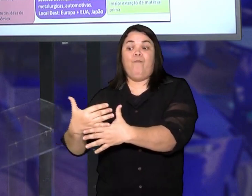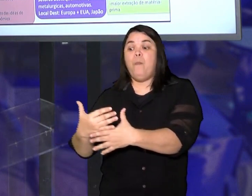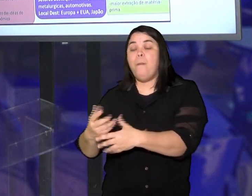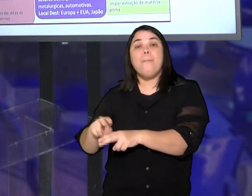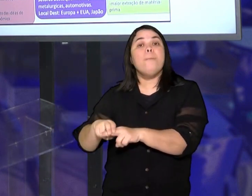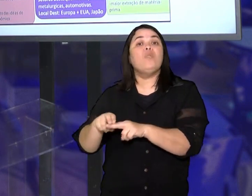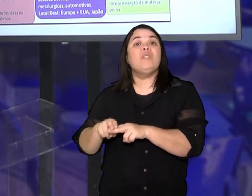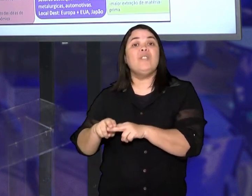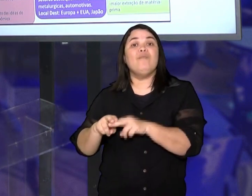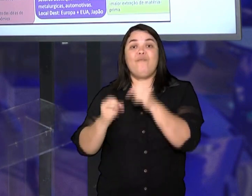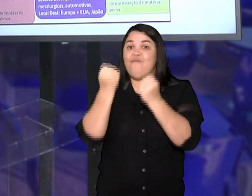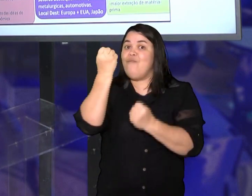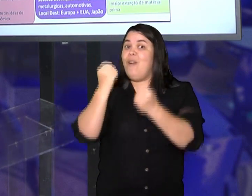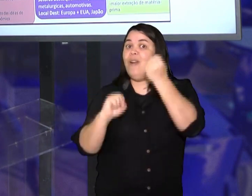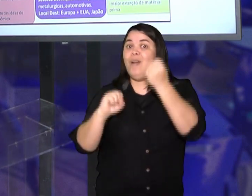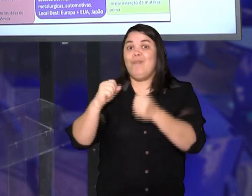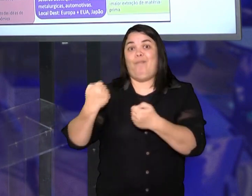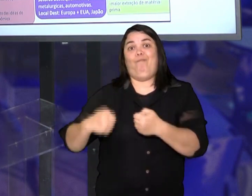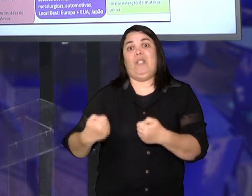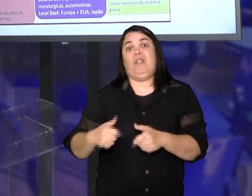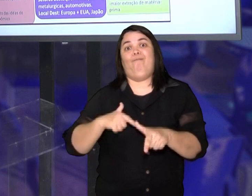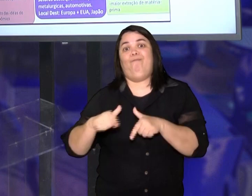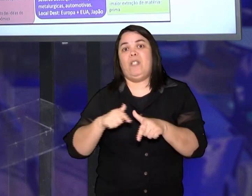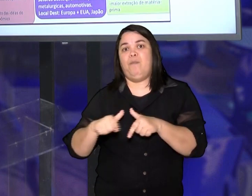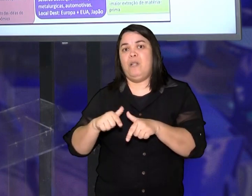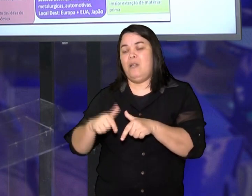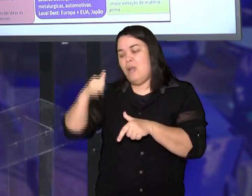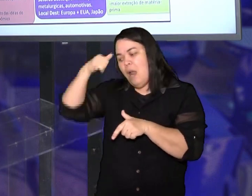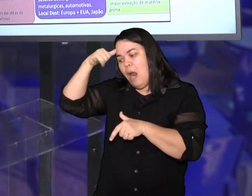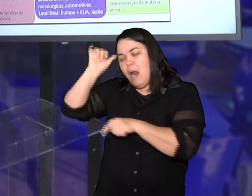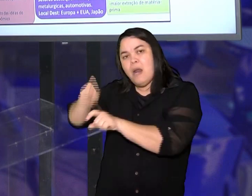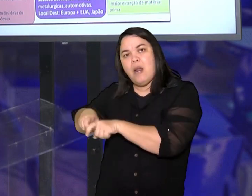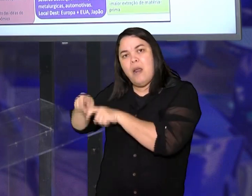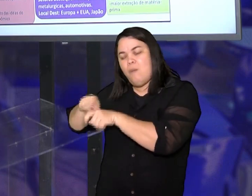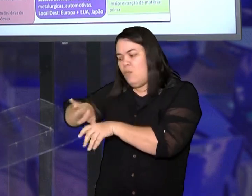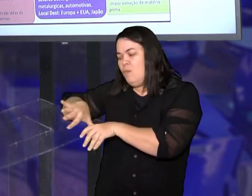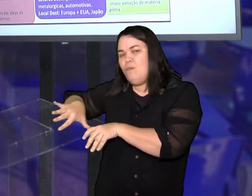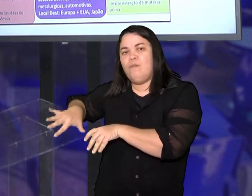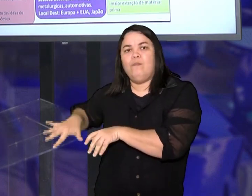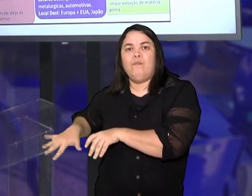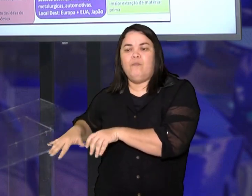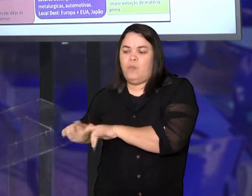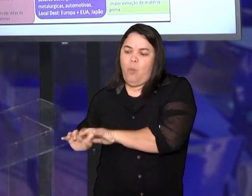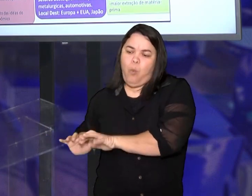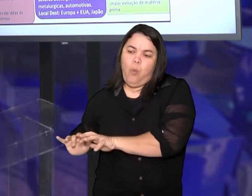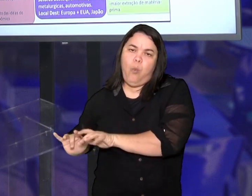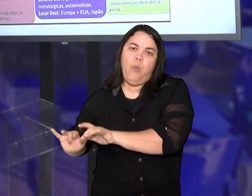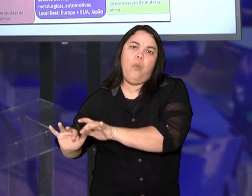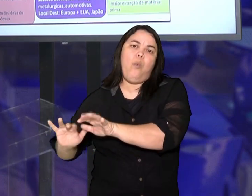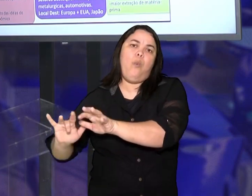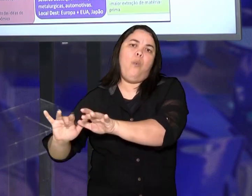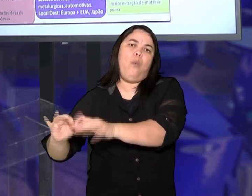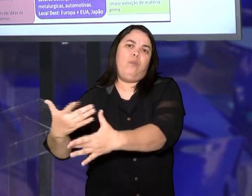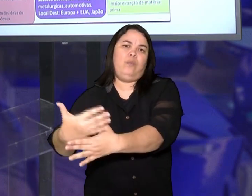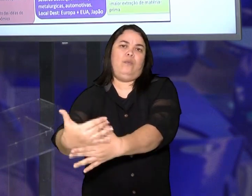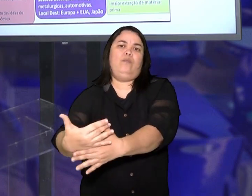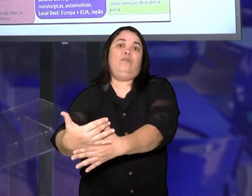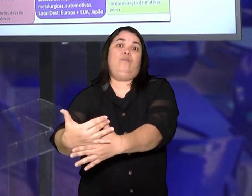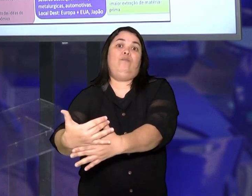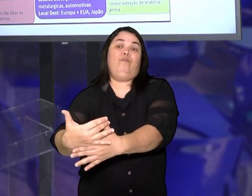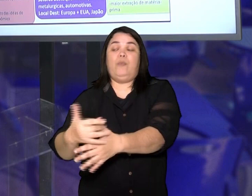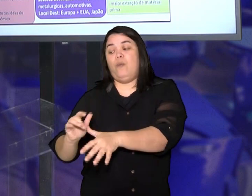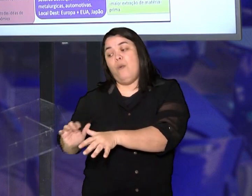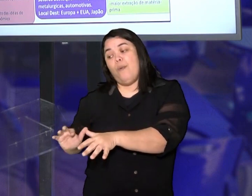indústrias, começaram a sair do campo em direção à cidade, né? E isso traz um processo